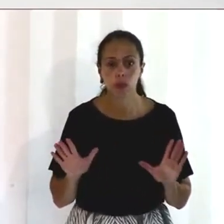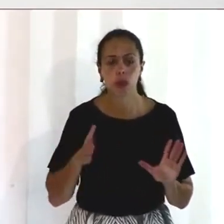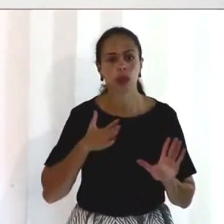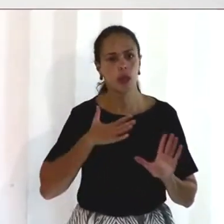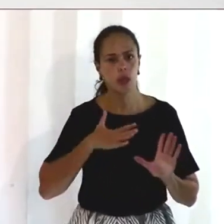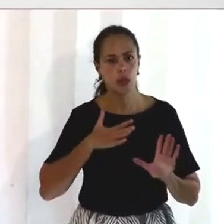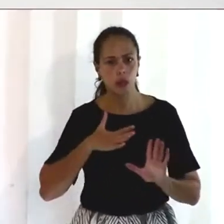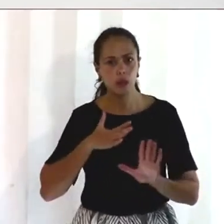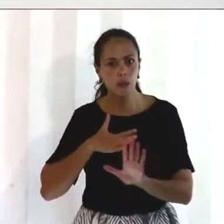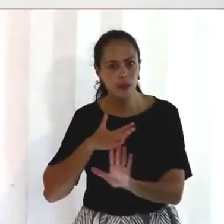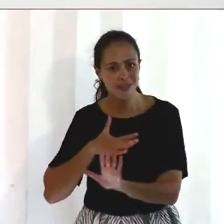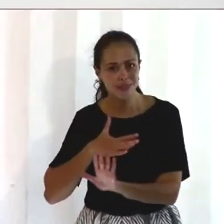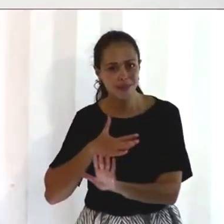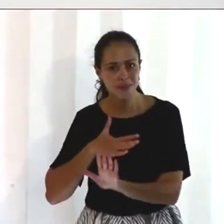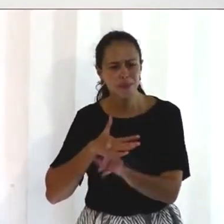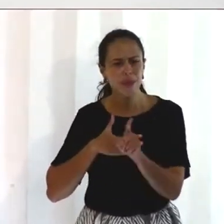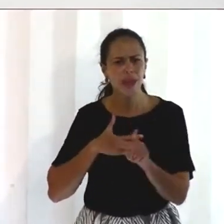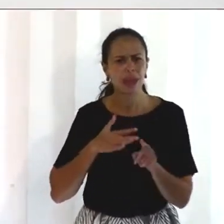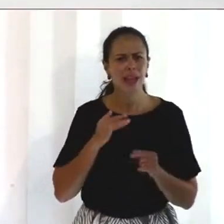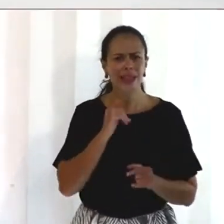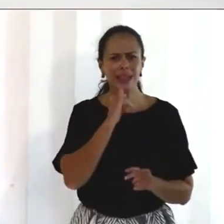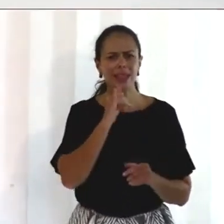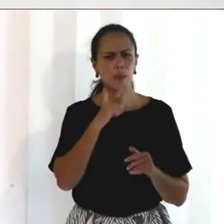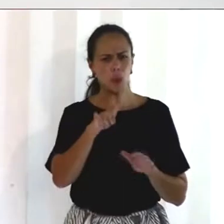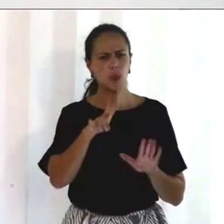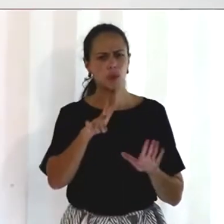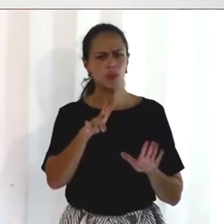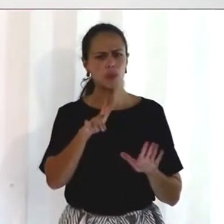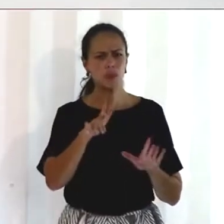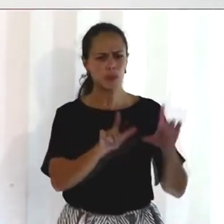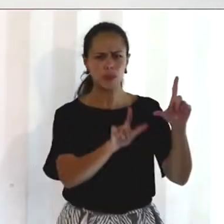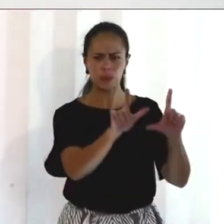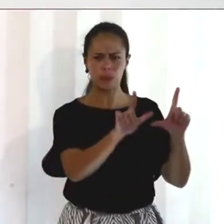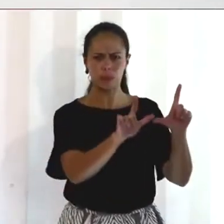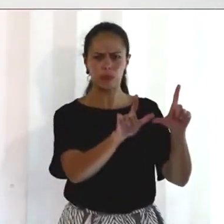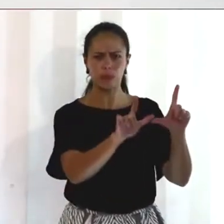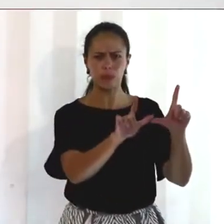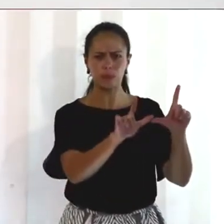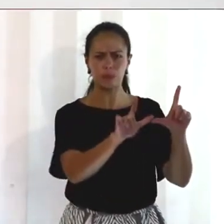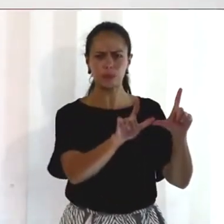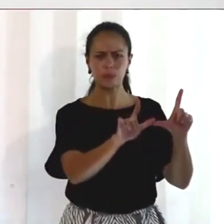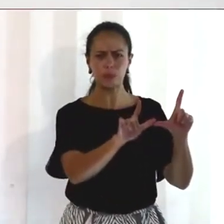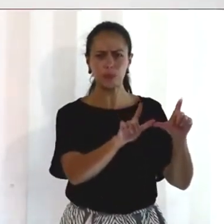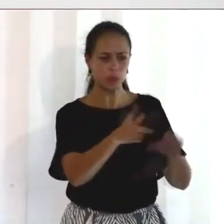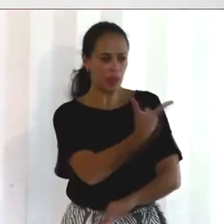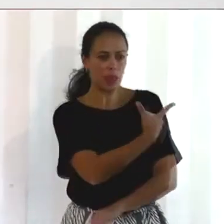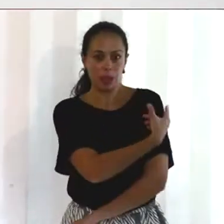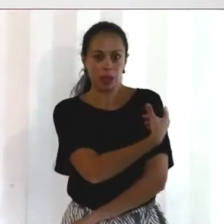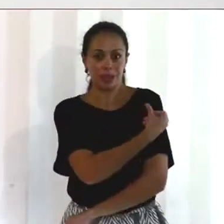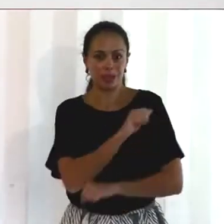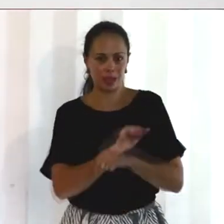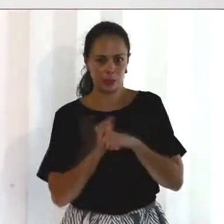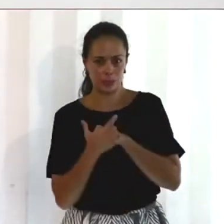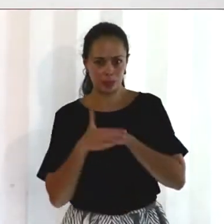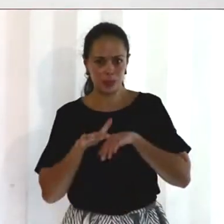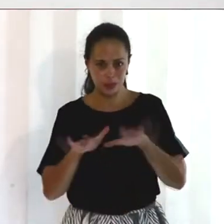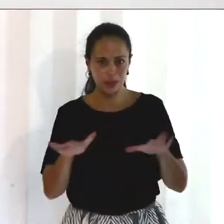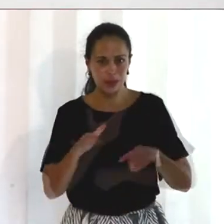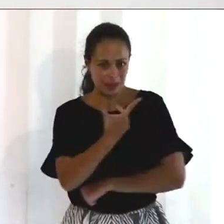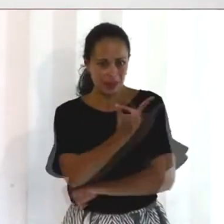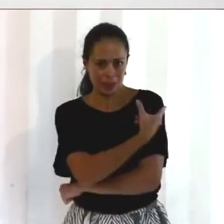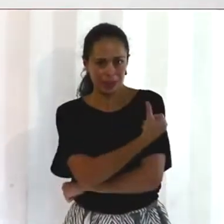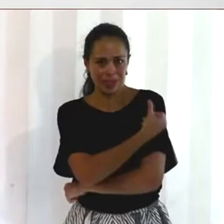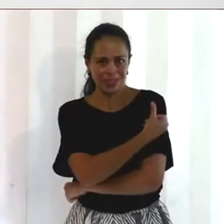grupo de risco indo se vacinar, autoridades até, políticos do Brasil.